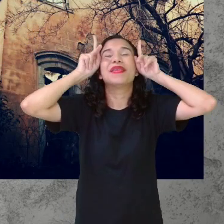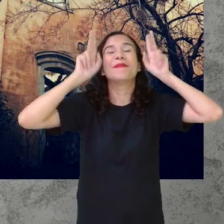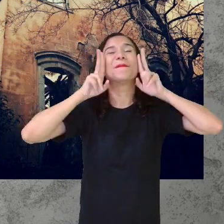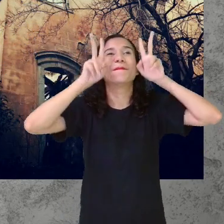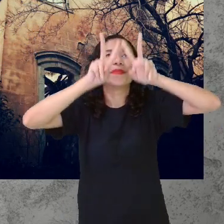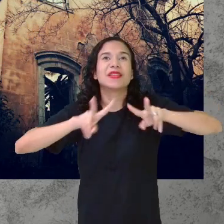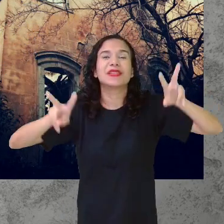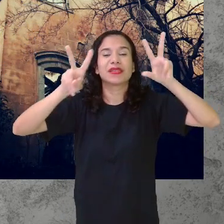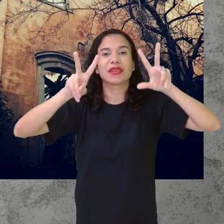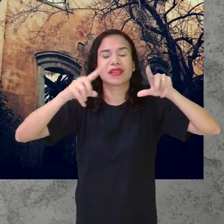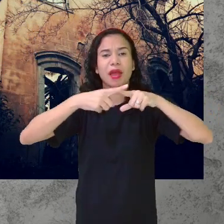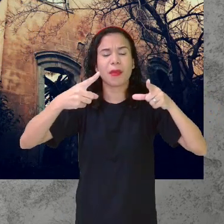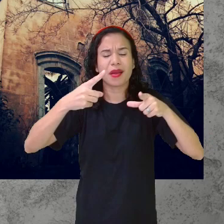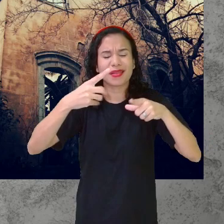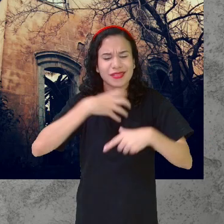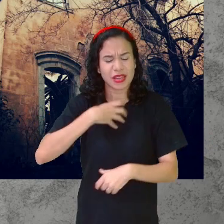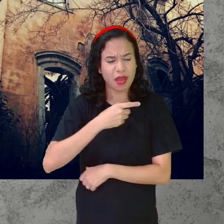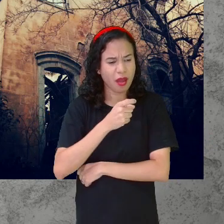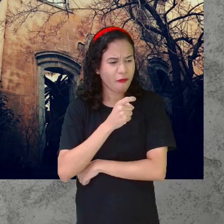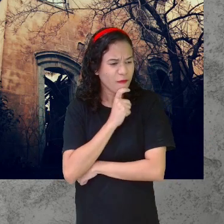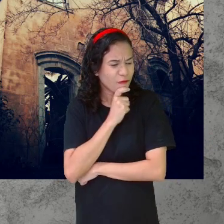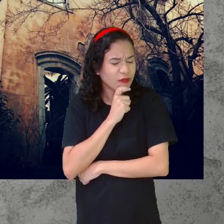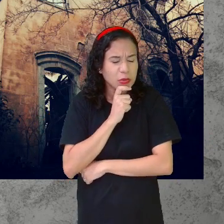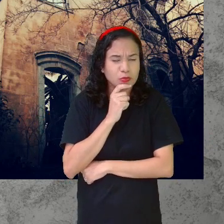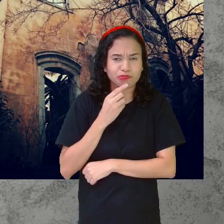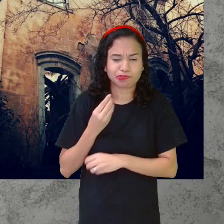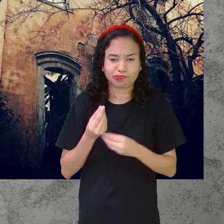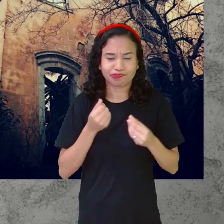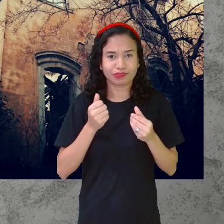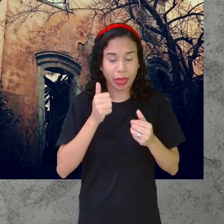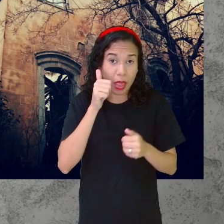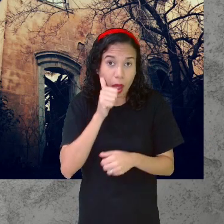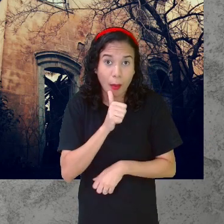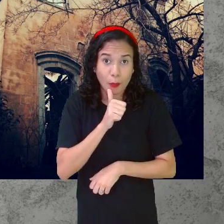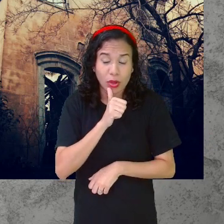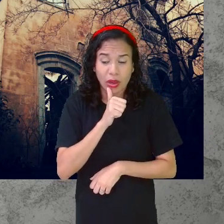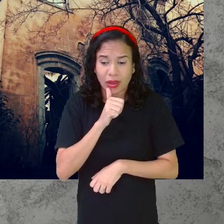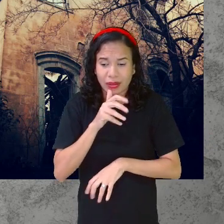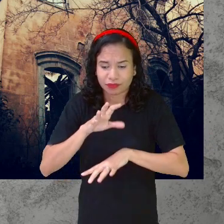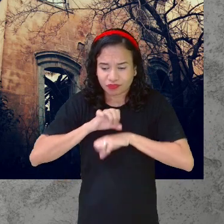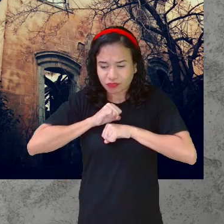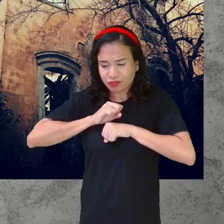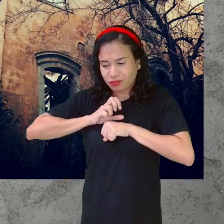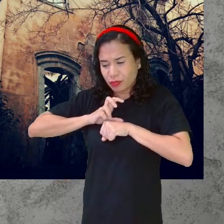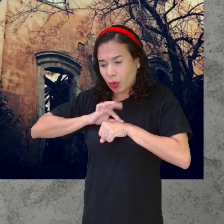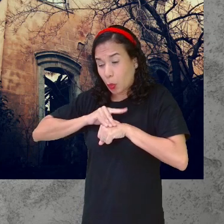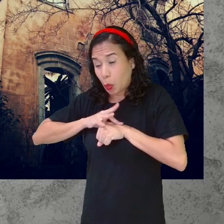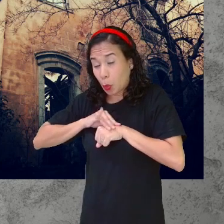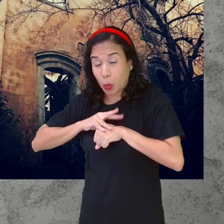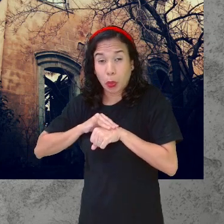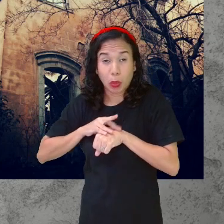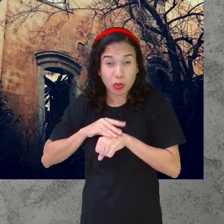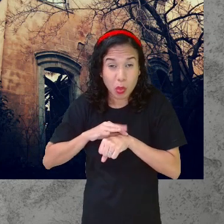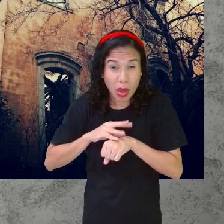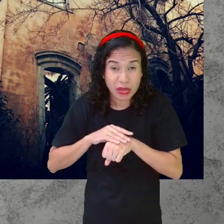sensação de frieza profunda. Alicia acabou adoecendo. Ela pegou